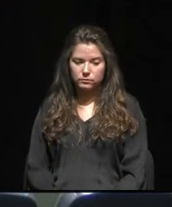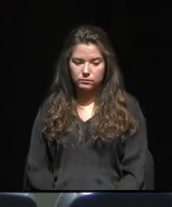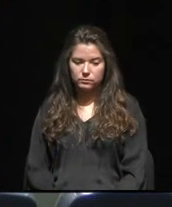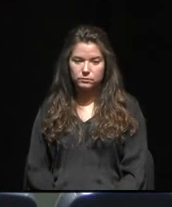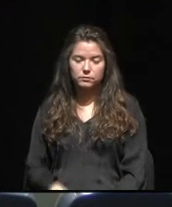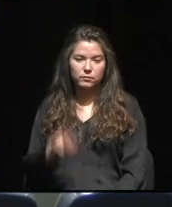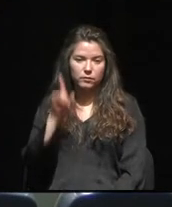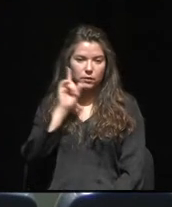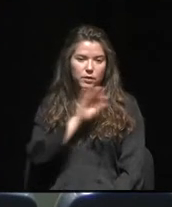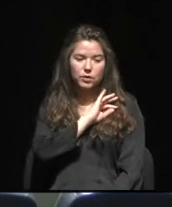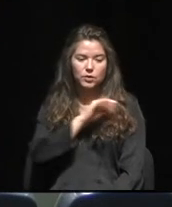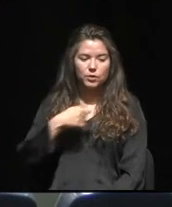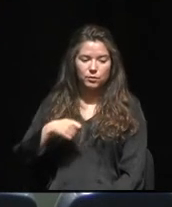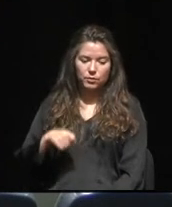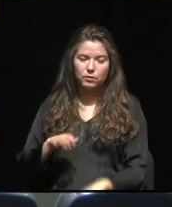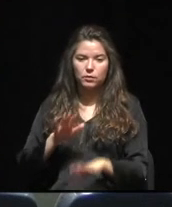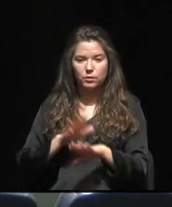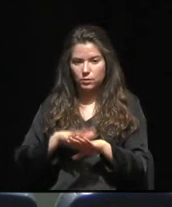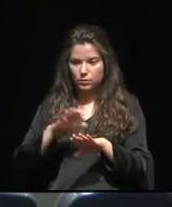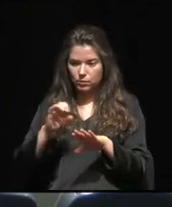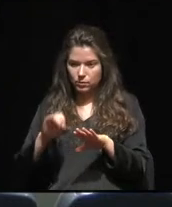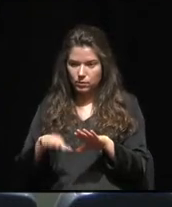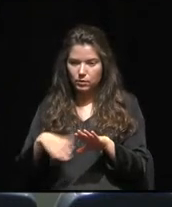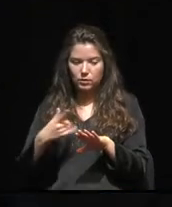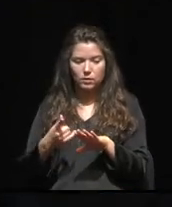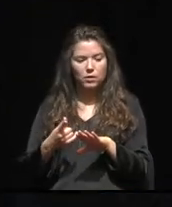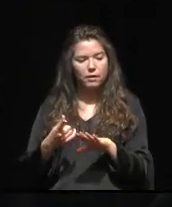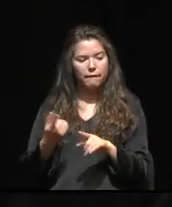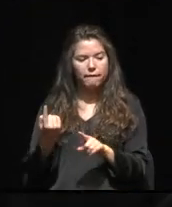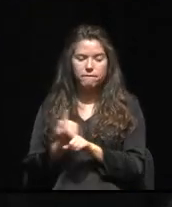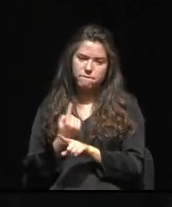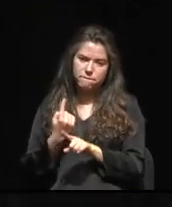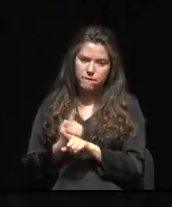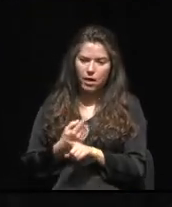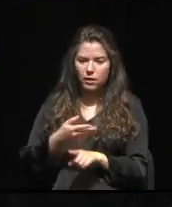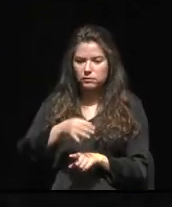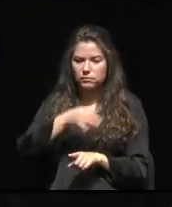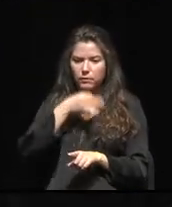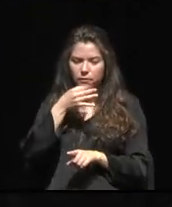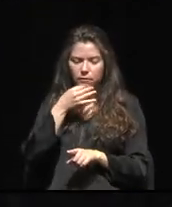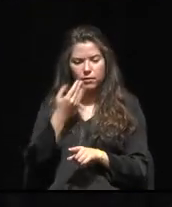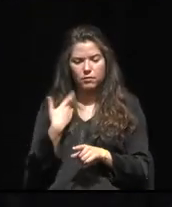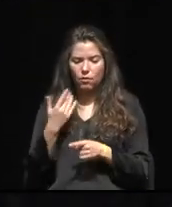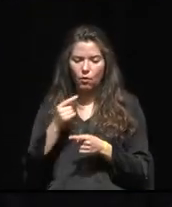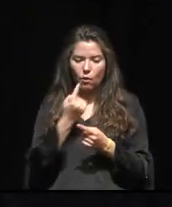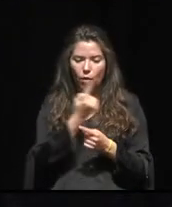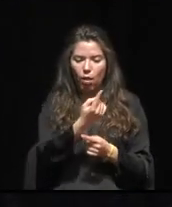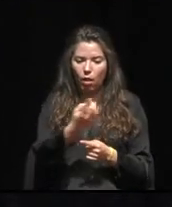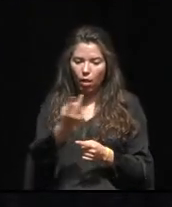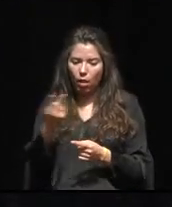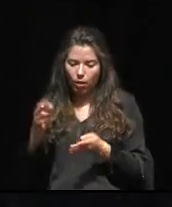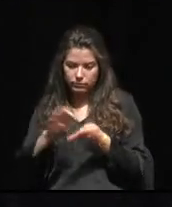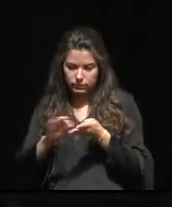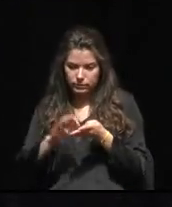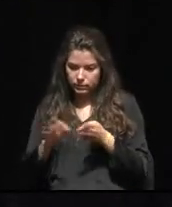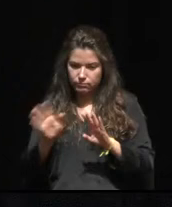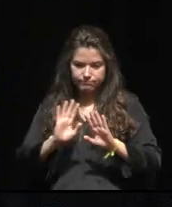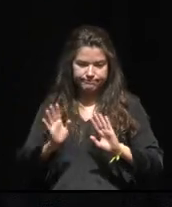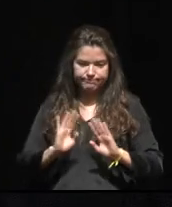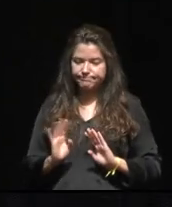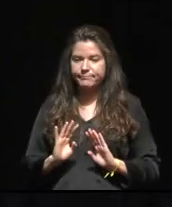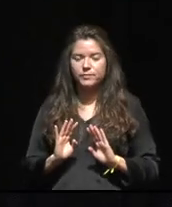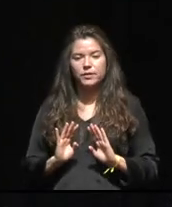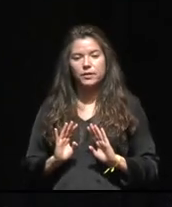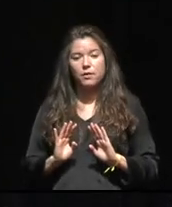senhora Presidente relativamente às várias intervenções evidentemente não me irei debruçar sobre cada uma delas apesar